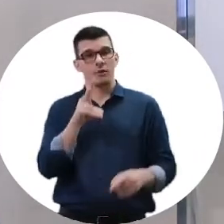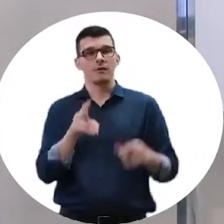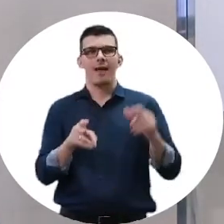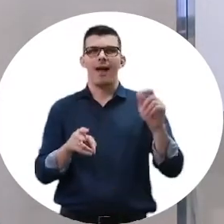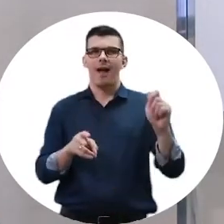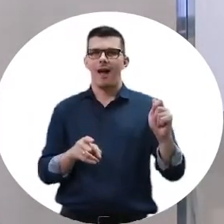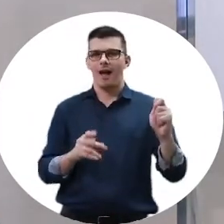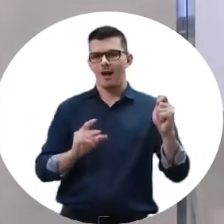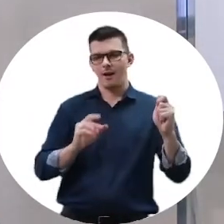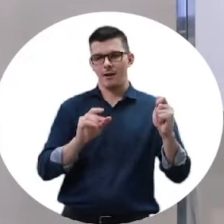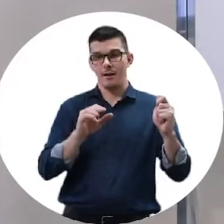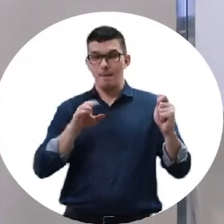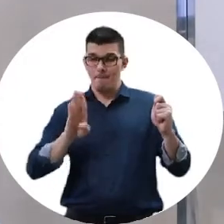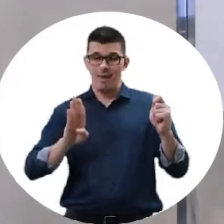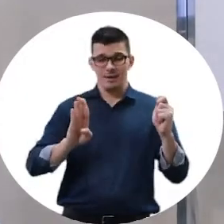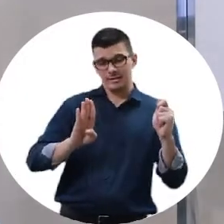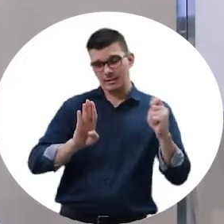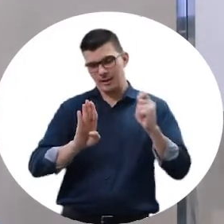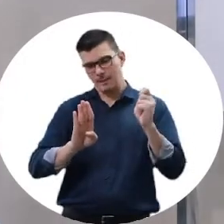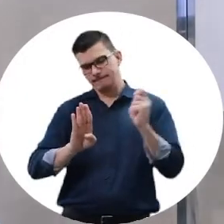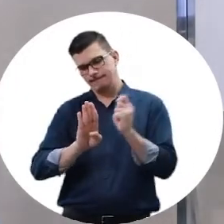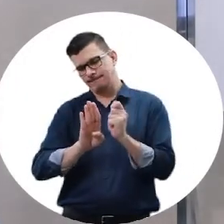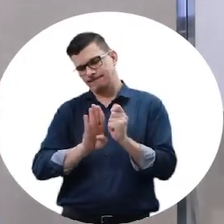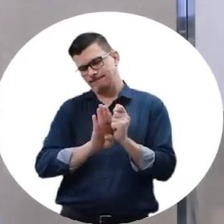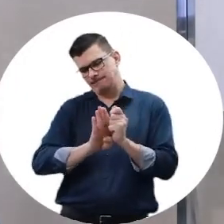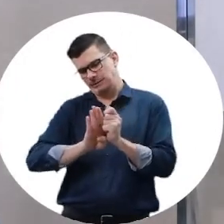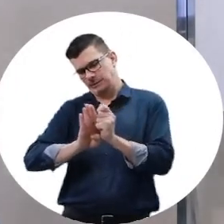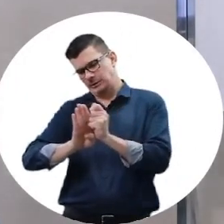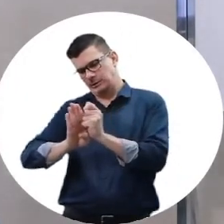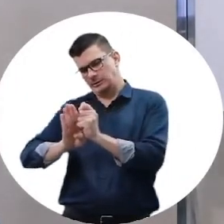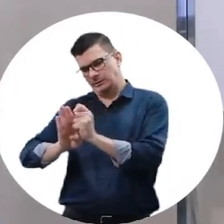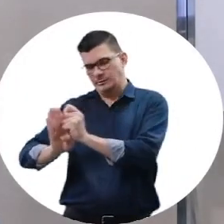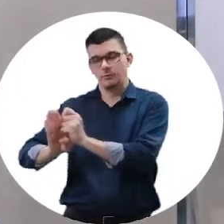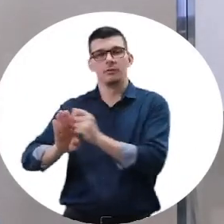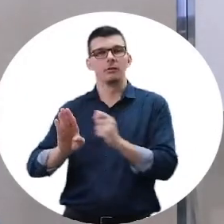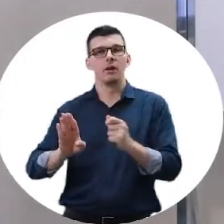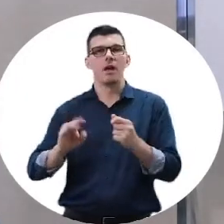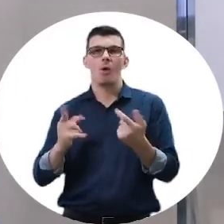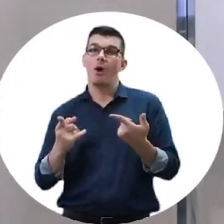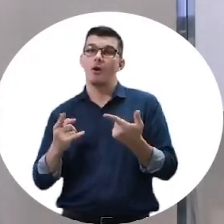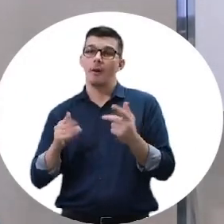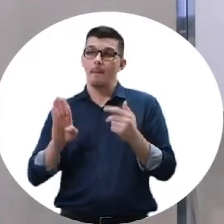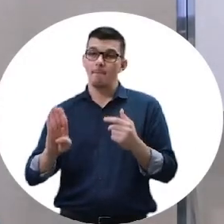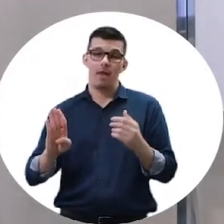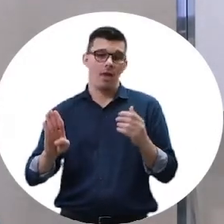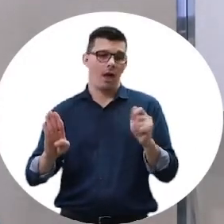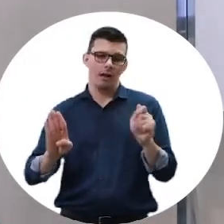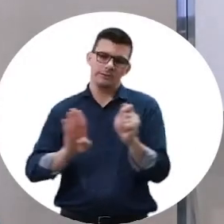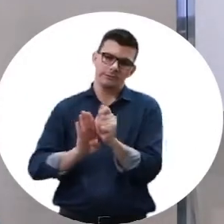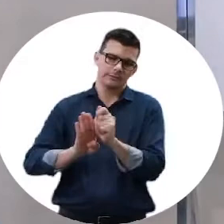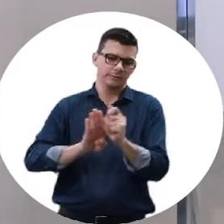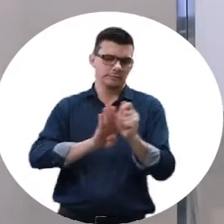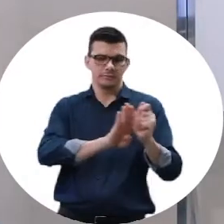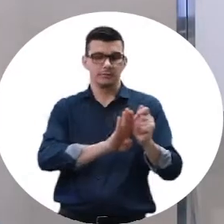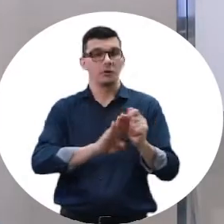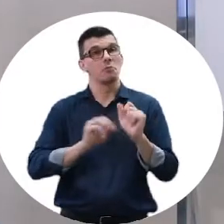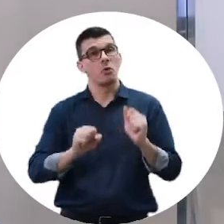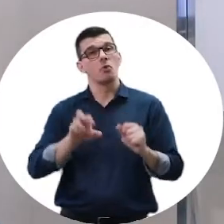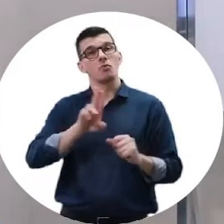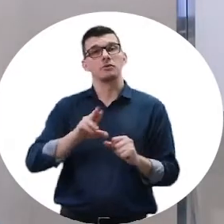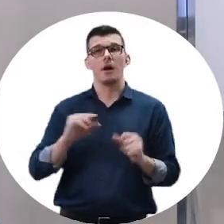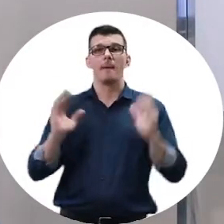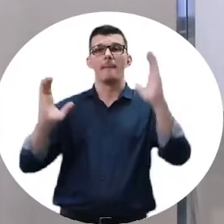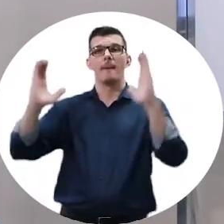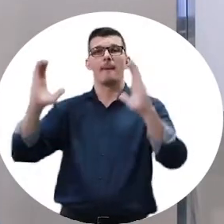a força que A faz em B. A força que A faz em B está aqui. É a mesma que B faz em A. Eu posso usar a